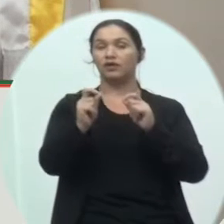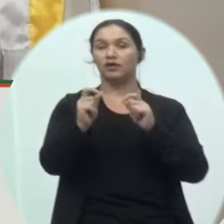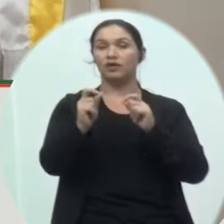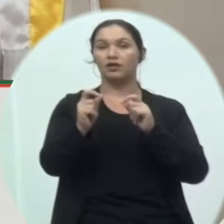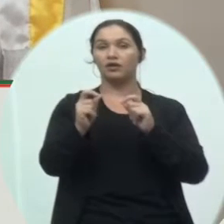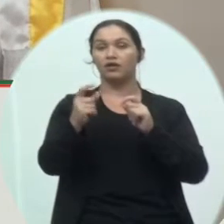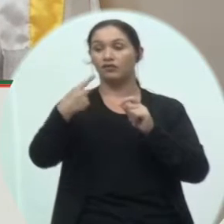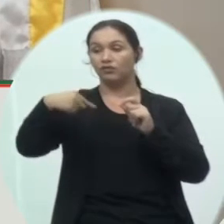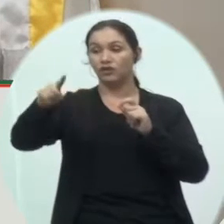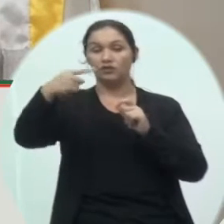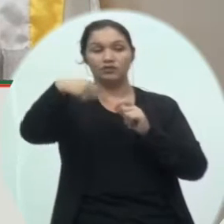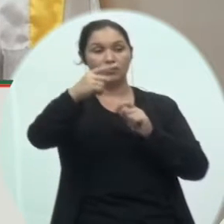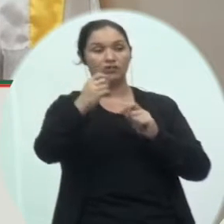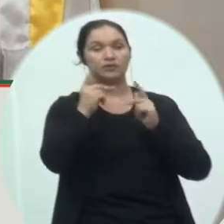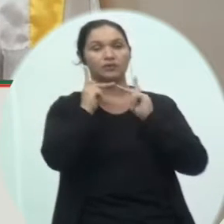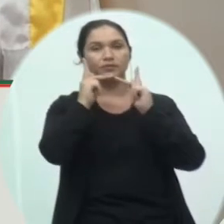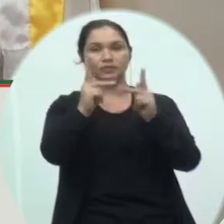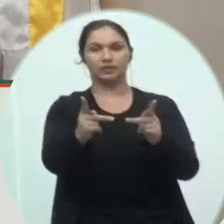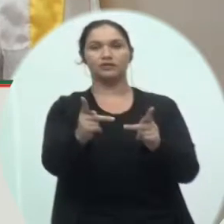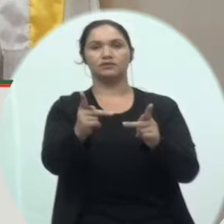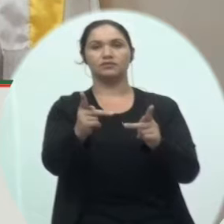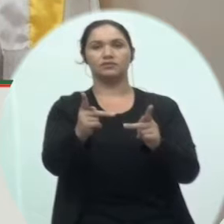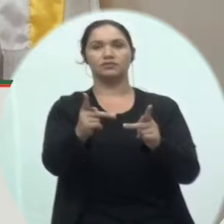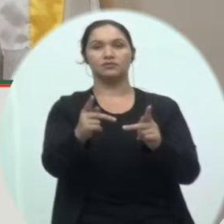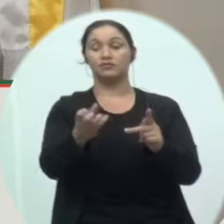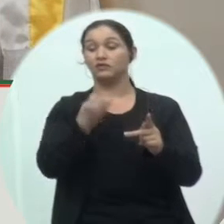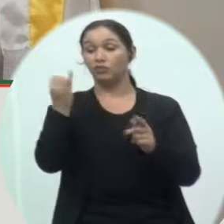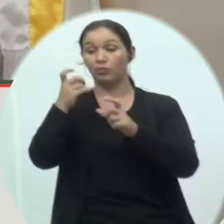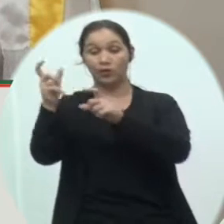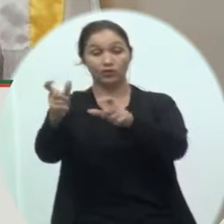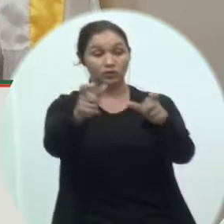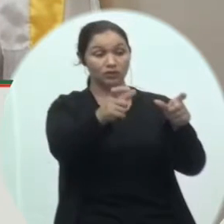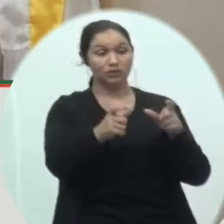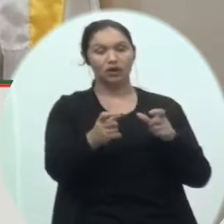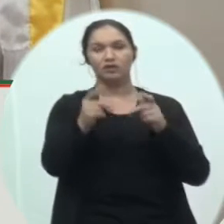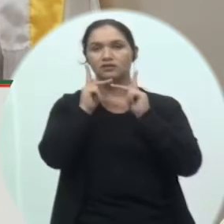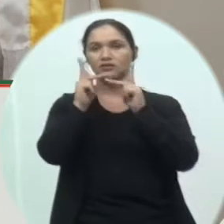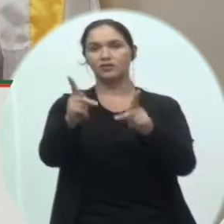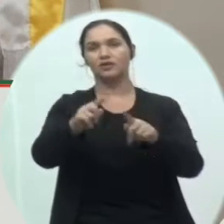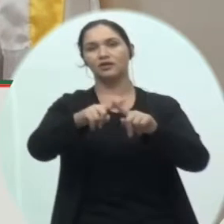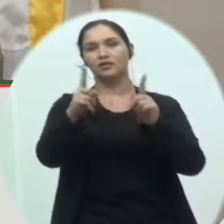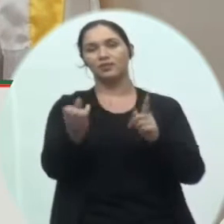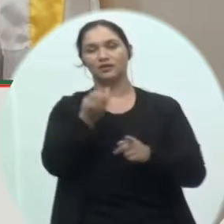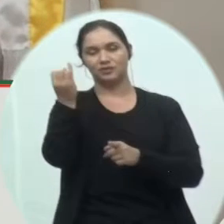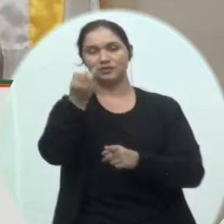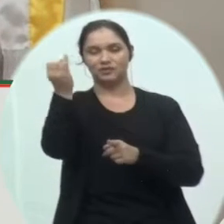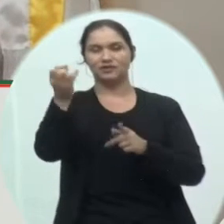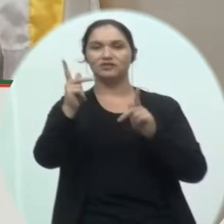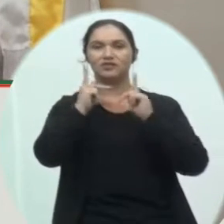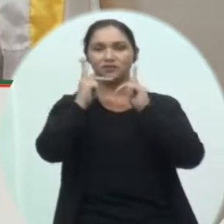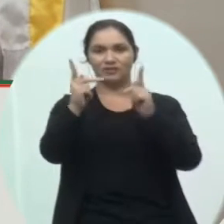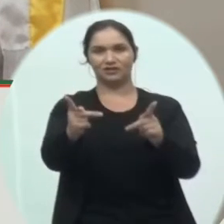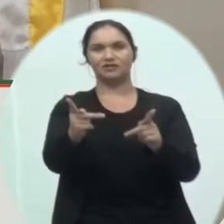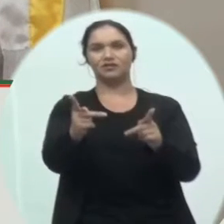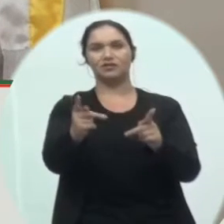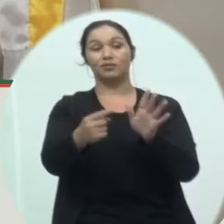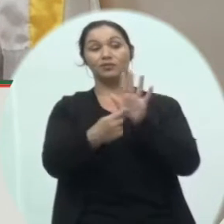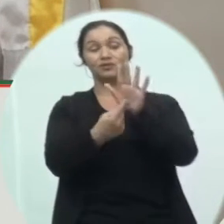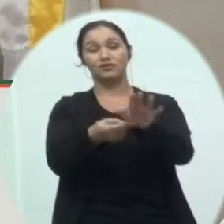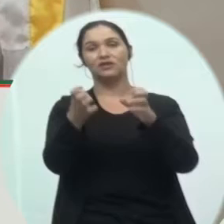aonde se prega o Evangelho, o que se importa é que se prega o Evangelho, e justamente vocês, Deus levou vocês justamente